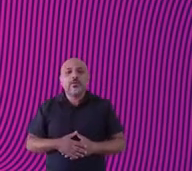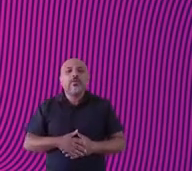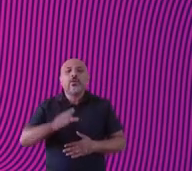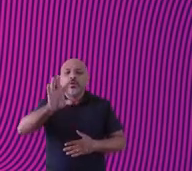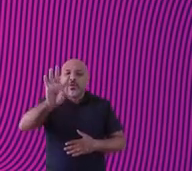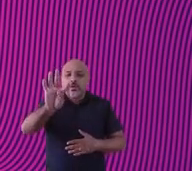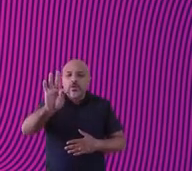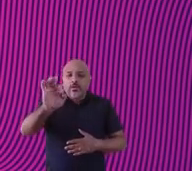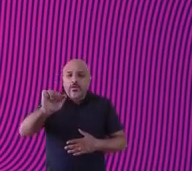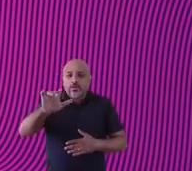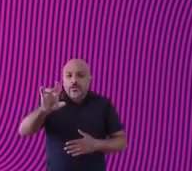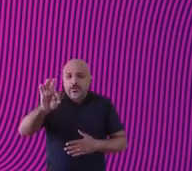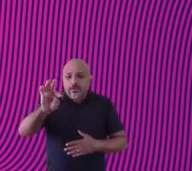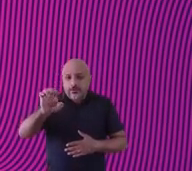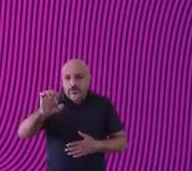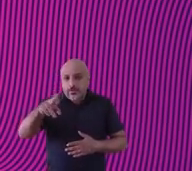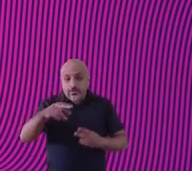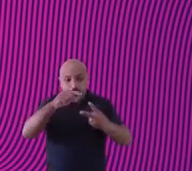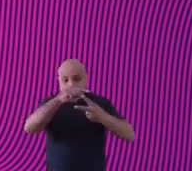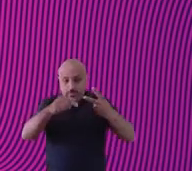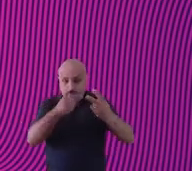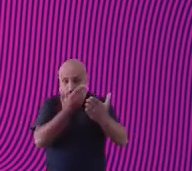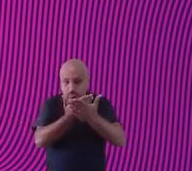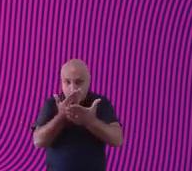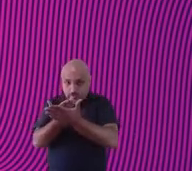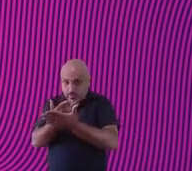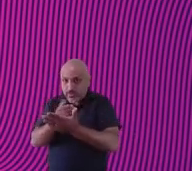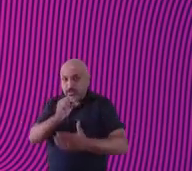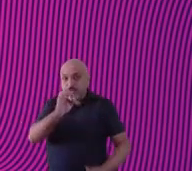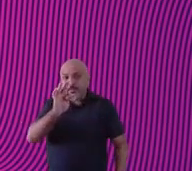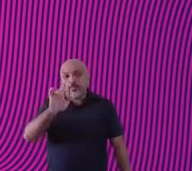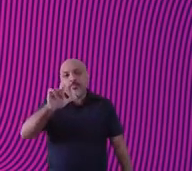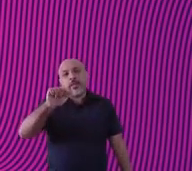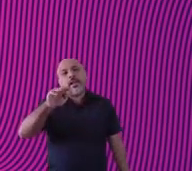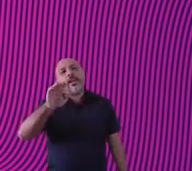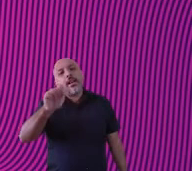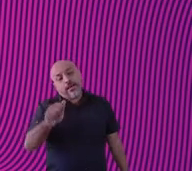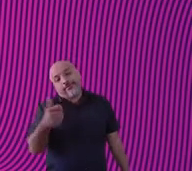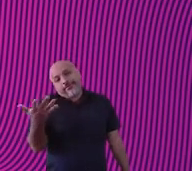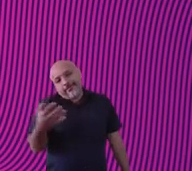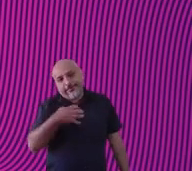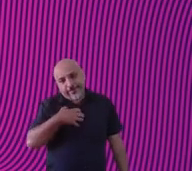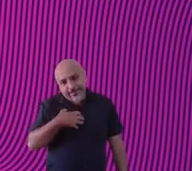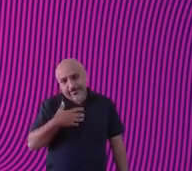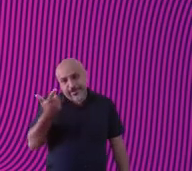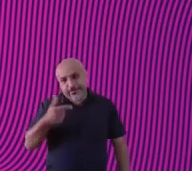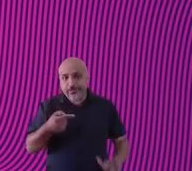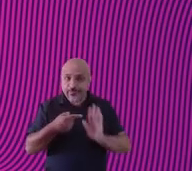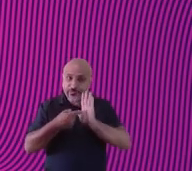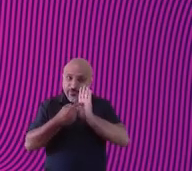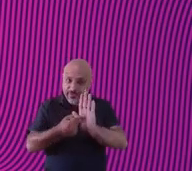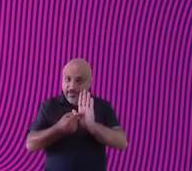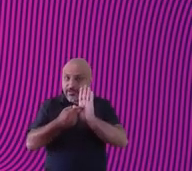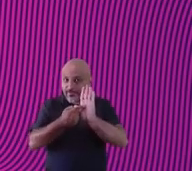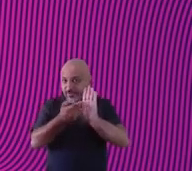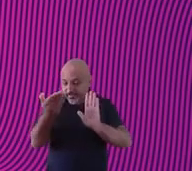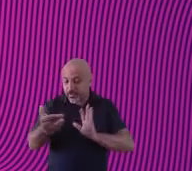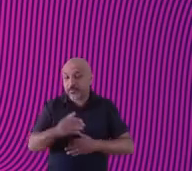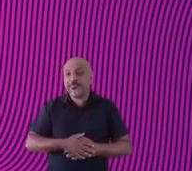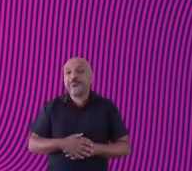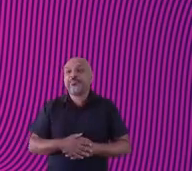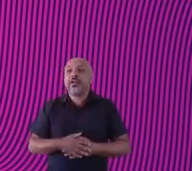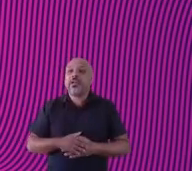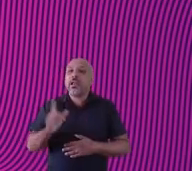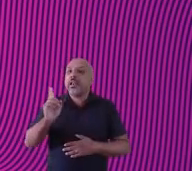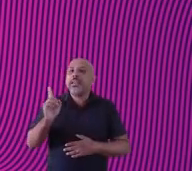Primeiro dois estudos de importante o estamos na infelizmente é o que eu mostrei na apresentação Ele não